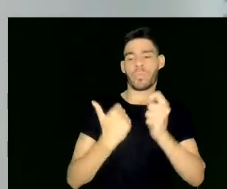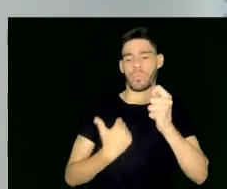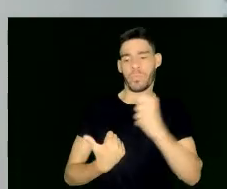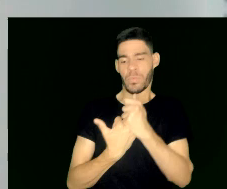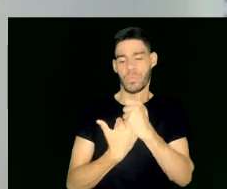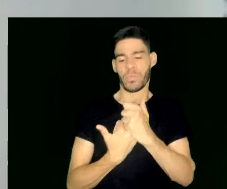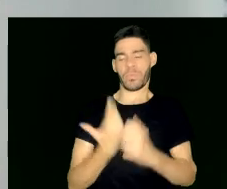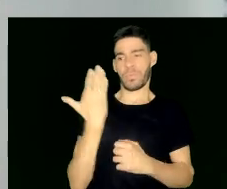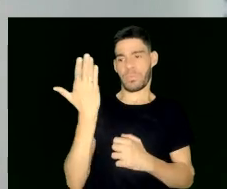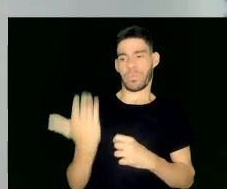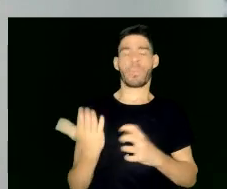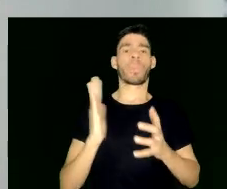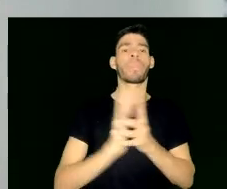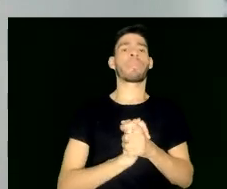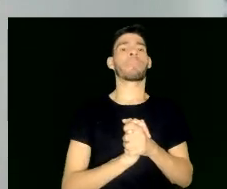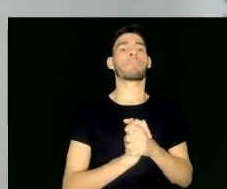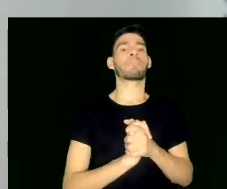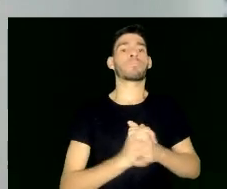praticam o